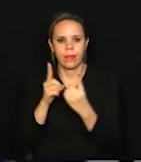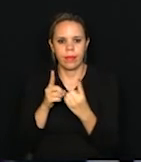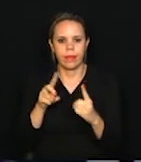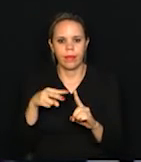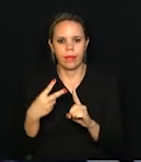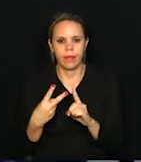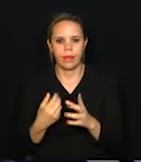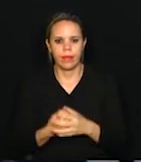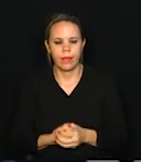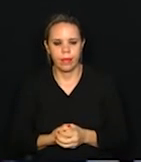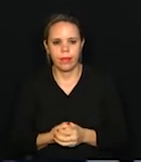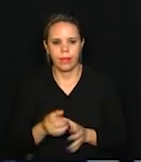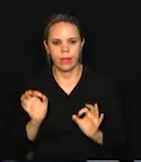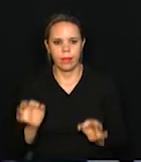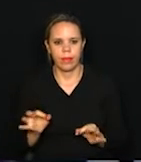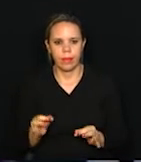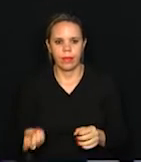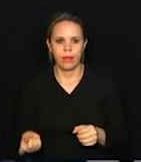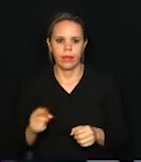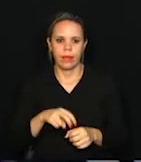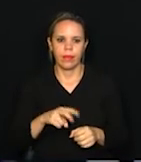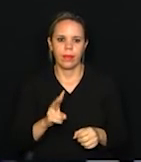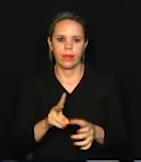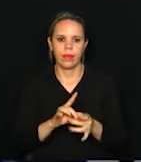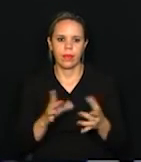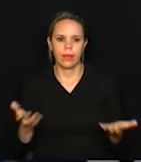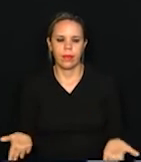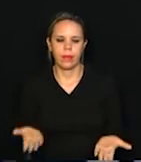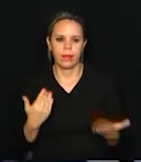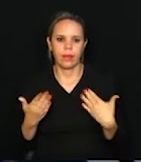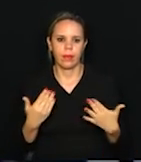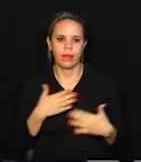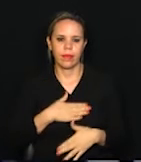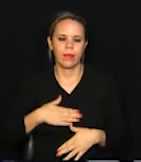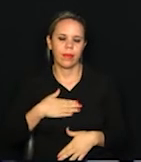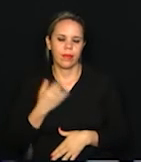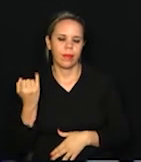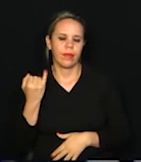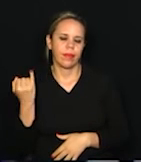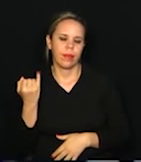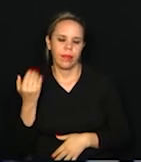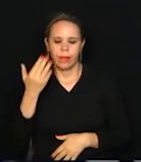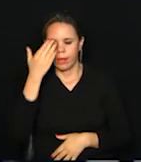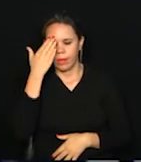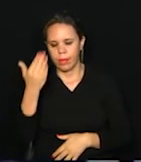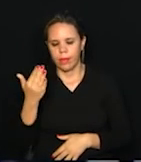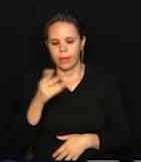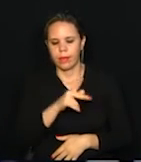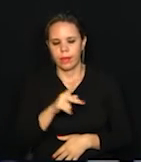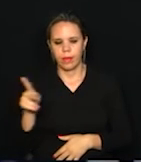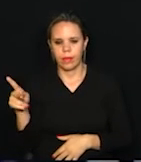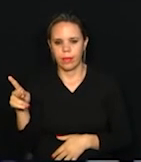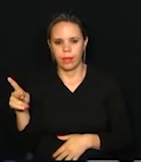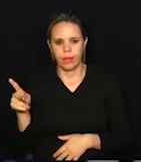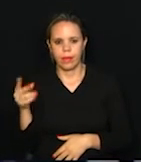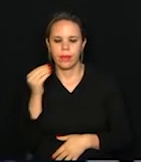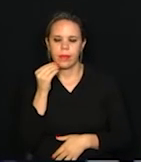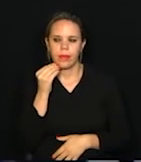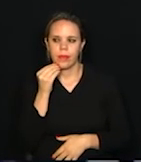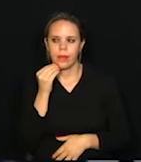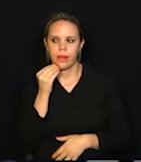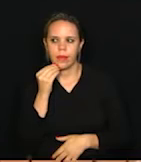expectativas e tenho certeza que vou estar sempre à disposição aqui nesse debate tão gostoso e tão importante. Obrigado mesmo, presidente, pela